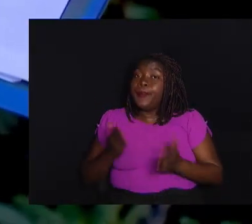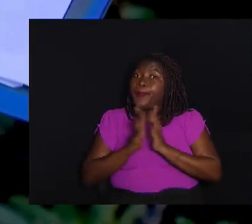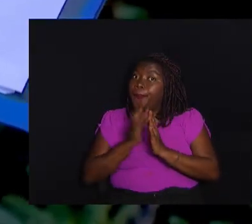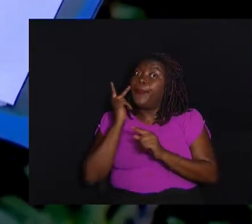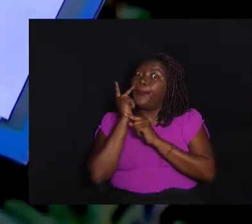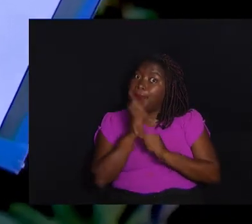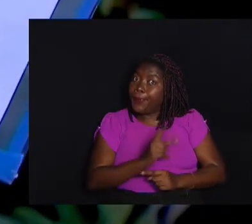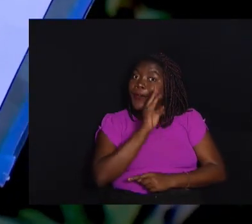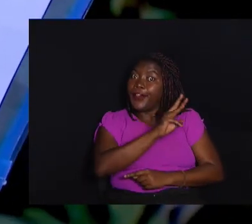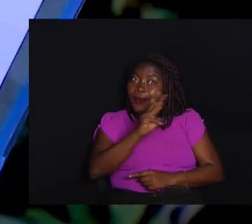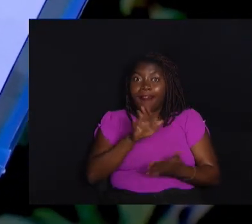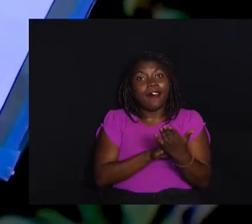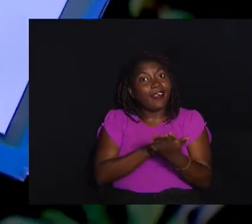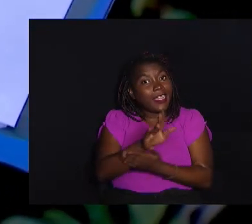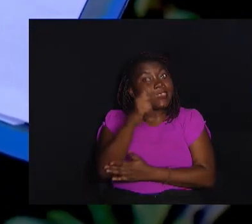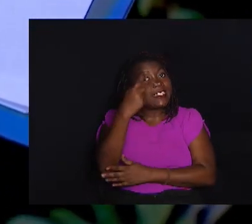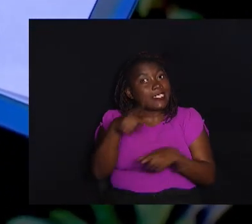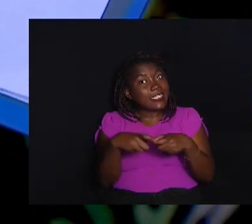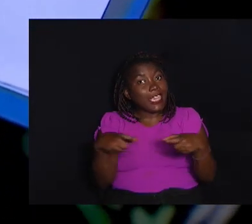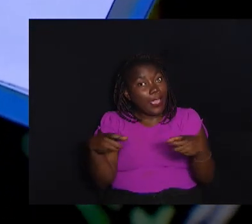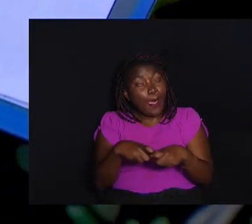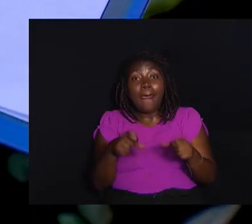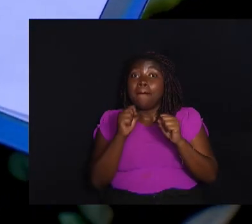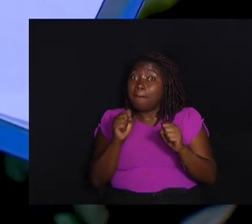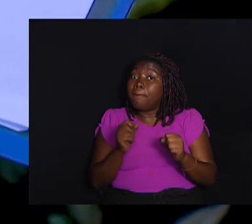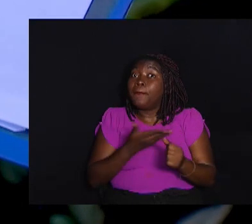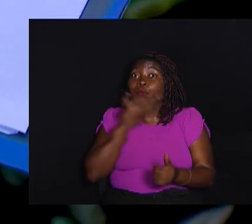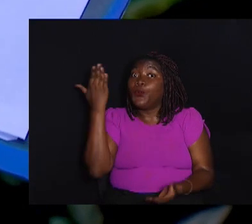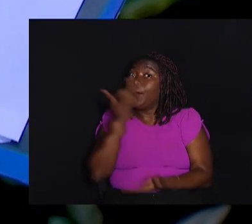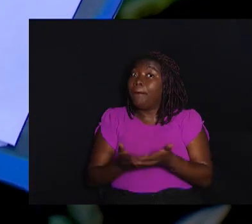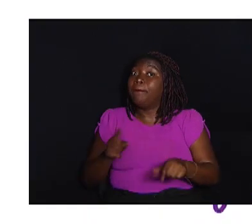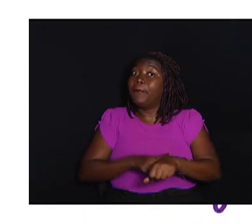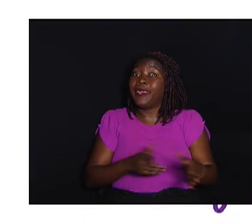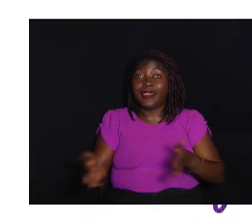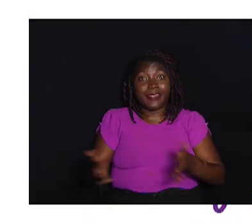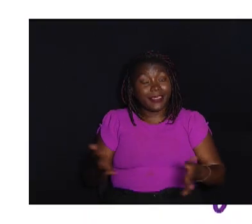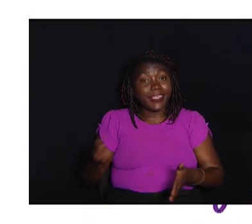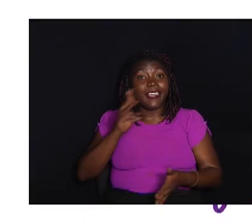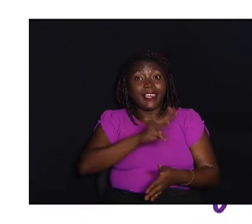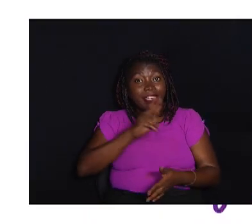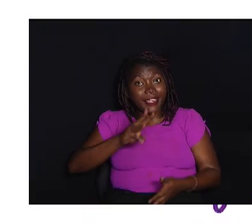site e imprima o seu carnê para poder não perder o prazo. O site é